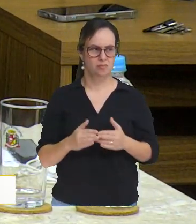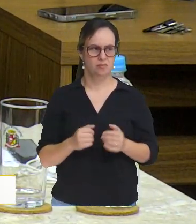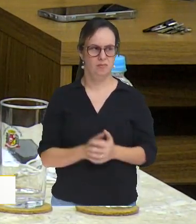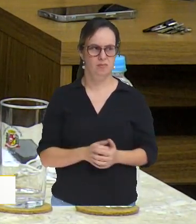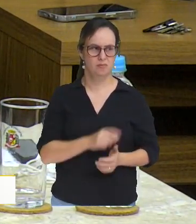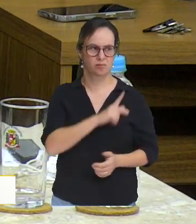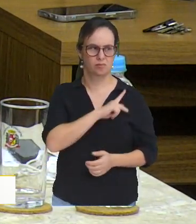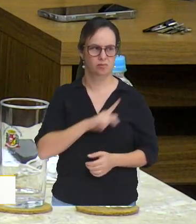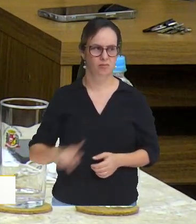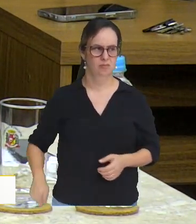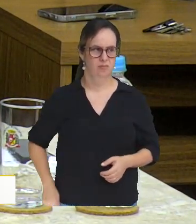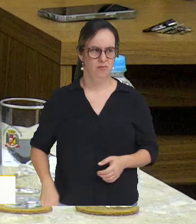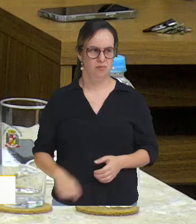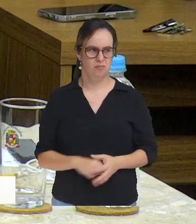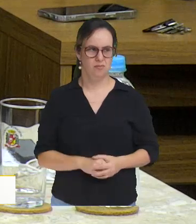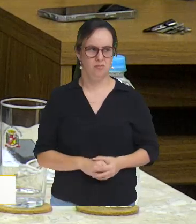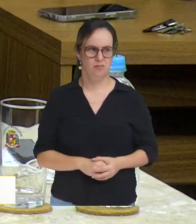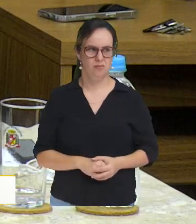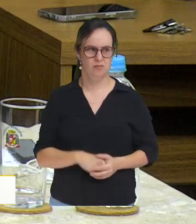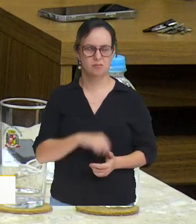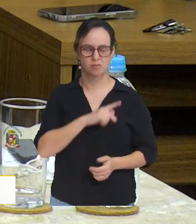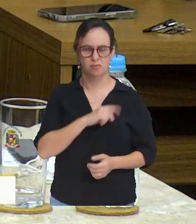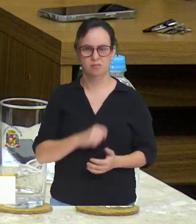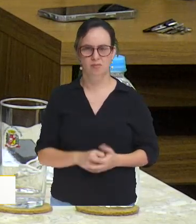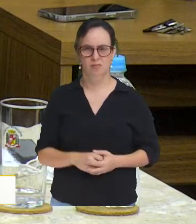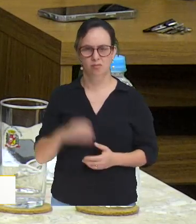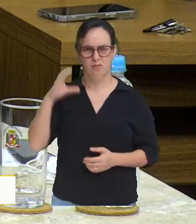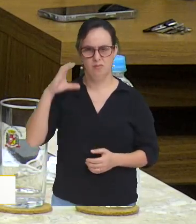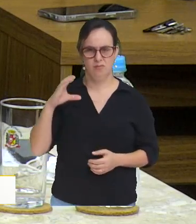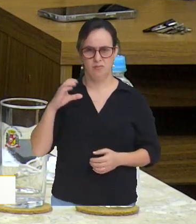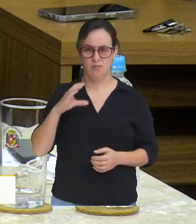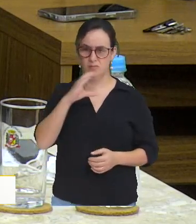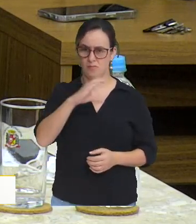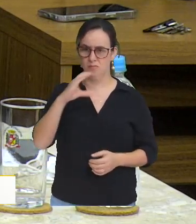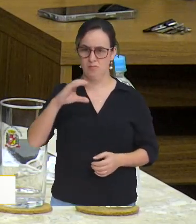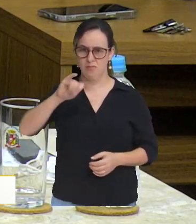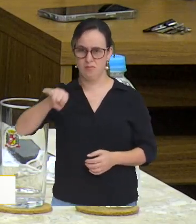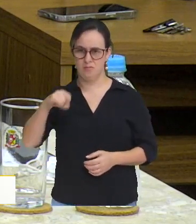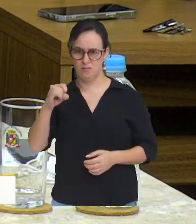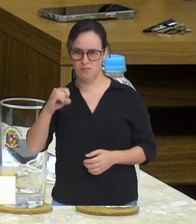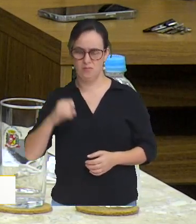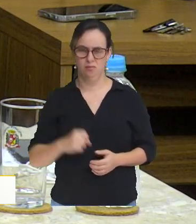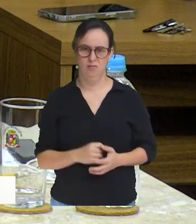da Comissão de Constituição e Justiça, que é o próprio Fernando Vieira. E